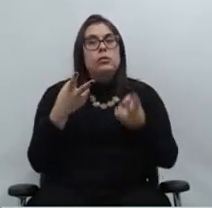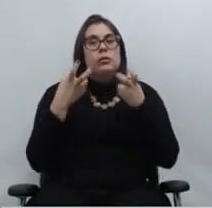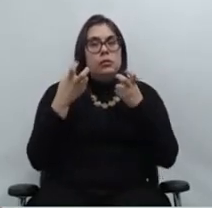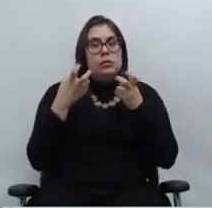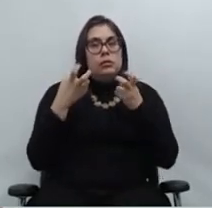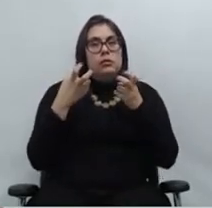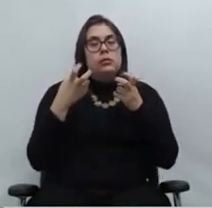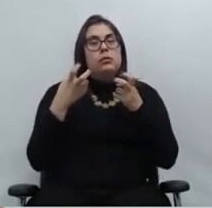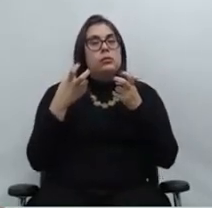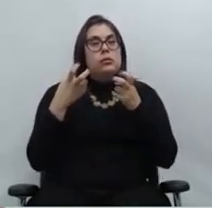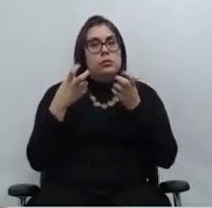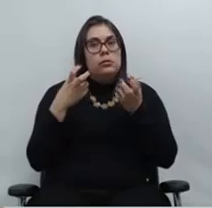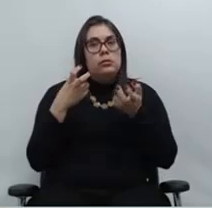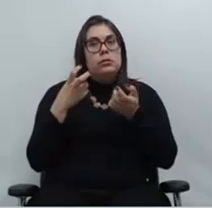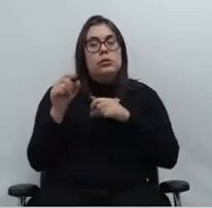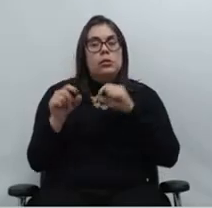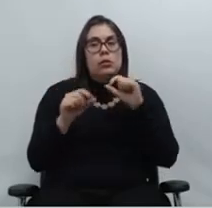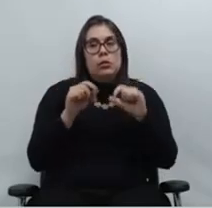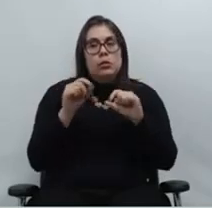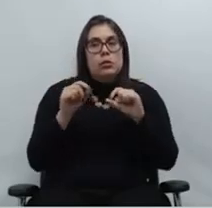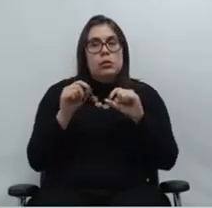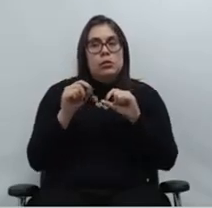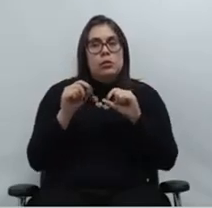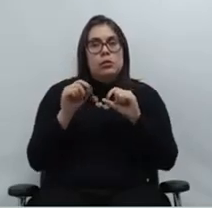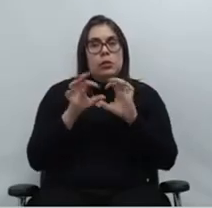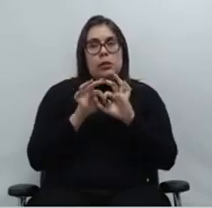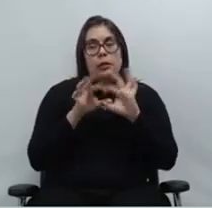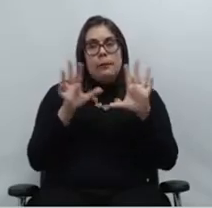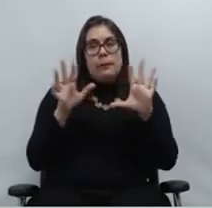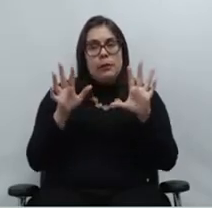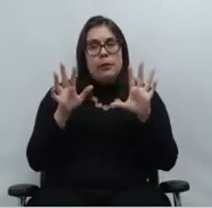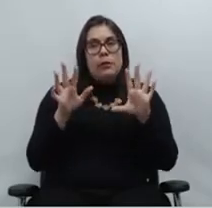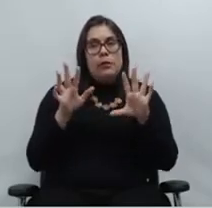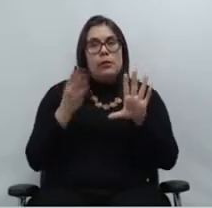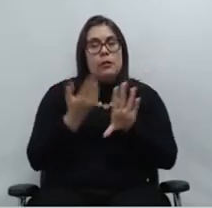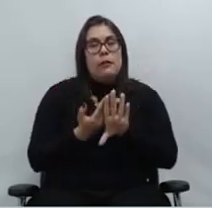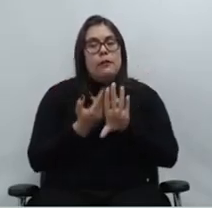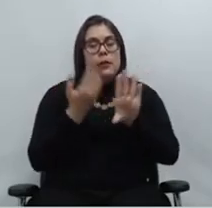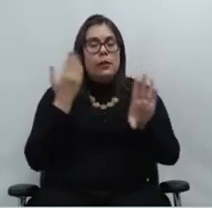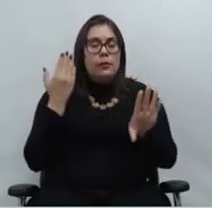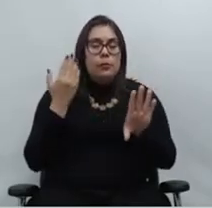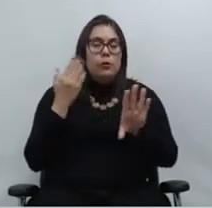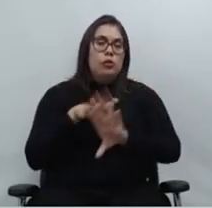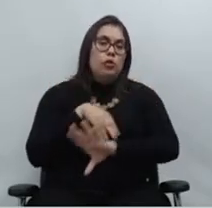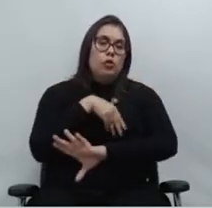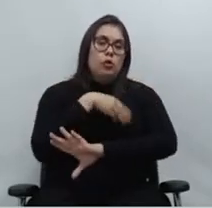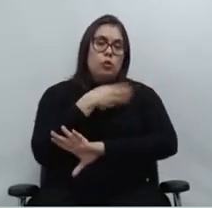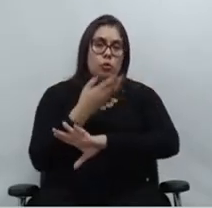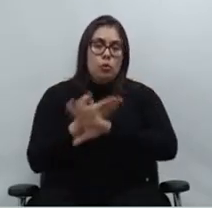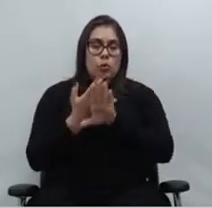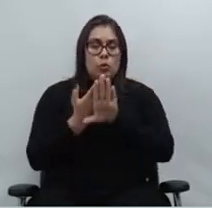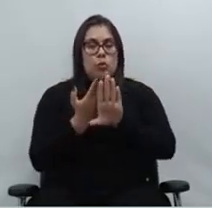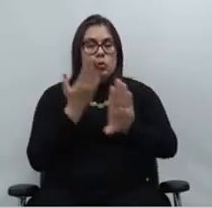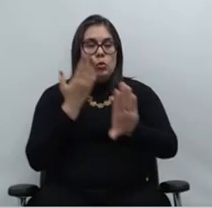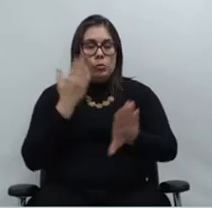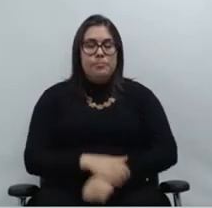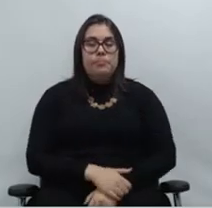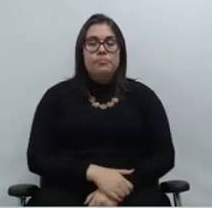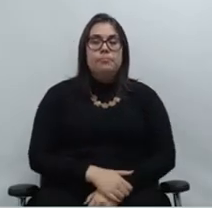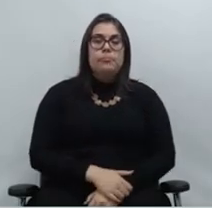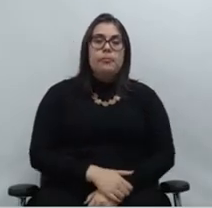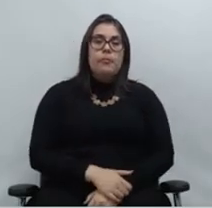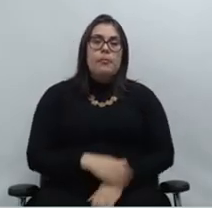2º, inciso 1º, parágrafo 1º da referida deliberação, que justifica o afastamento do dia todo. Diante dos documentos apresentados,